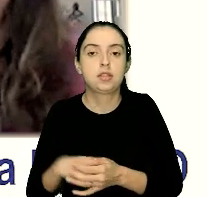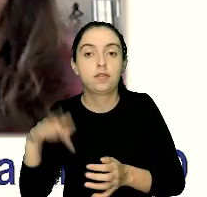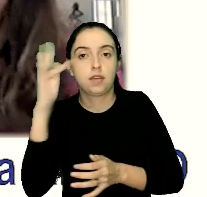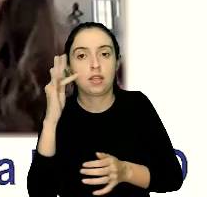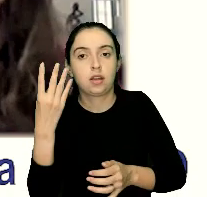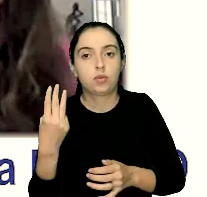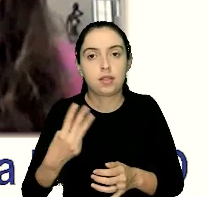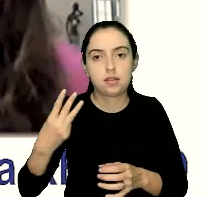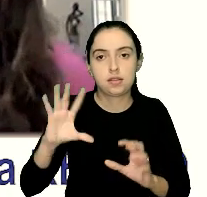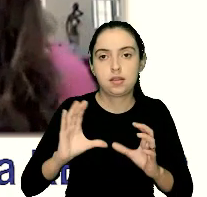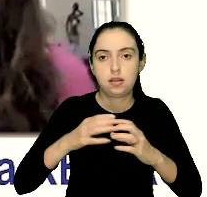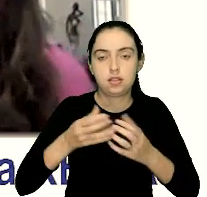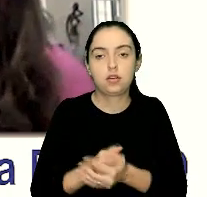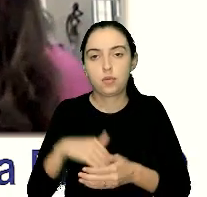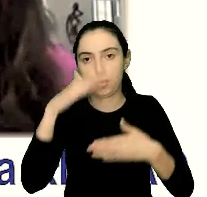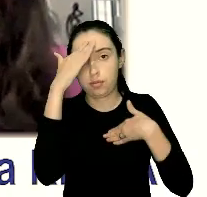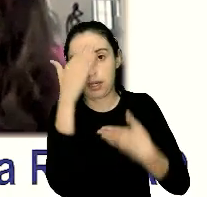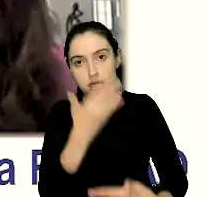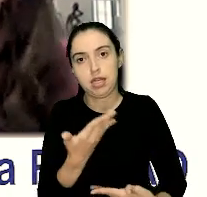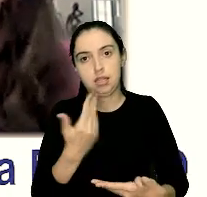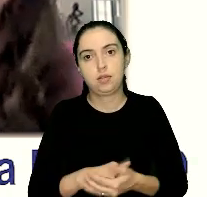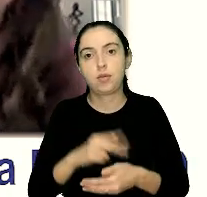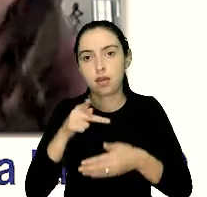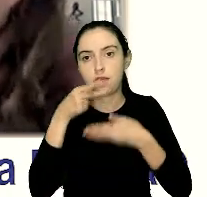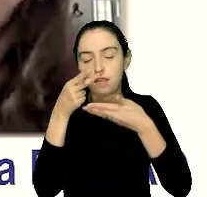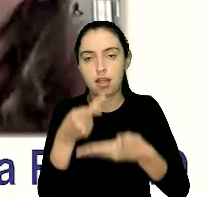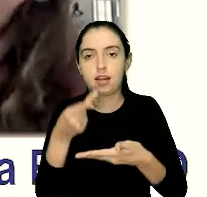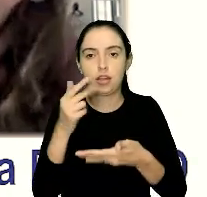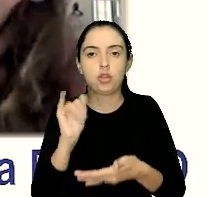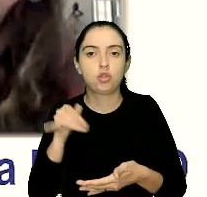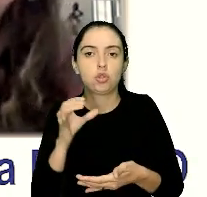Obrigada. Passo para Jocely.